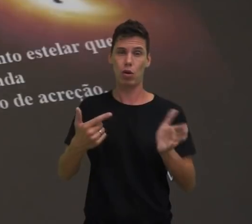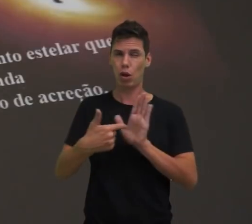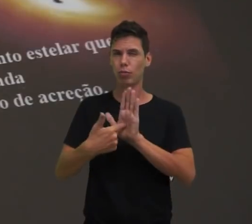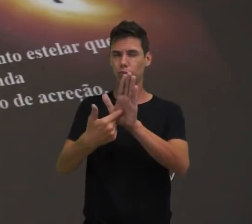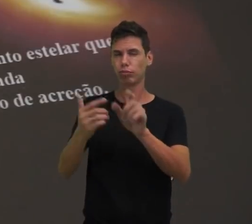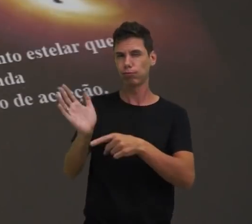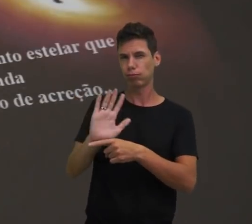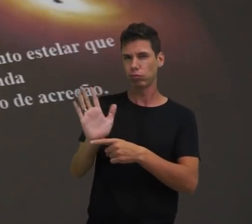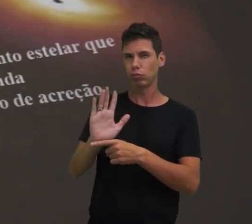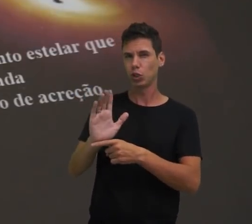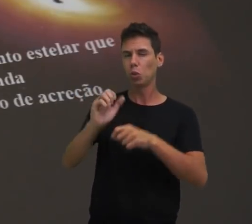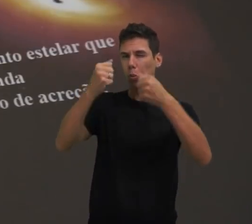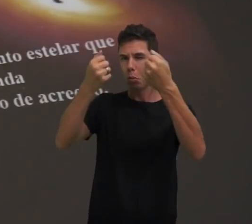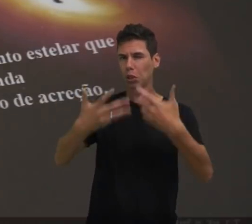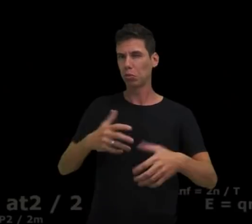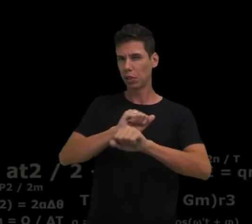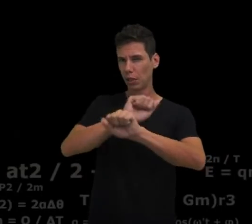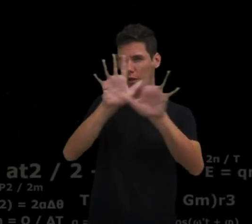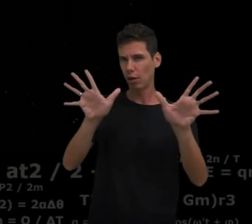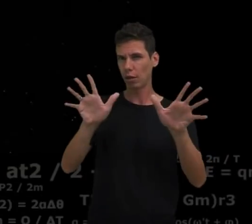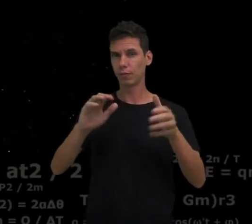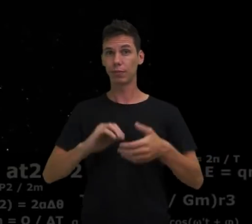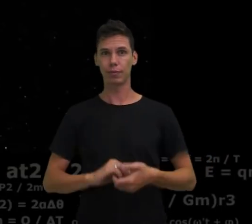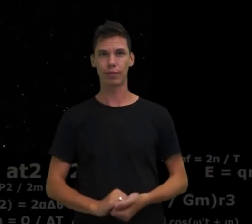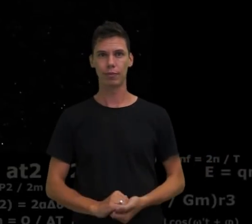para ilustrar um pouquinho melhor o que está acontecendo.